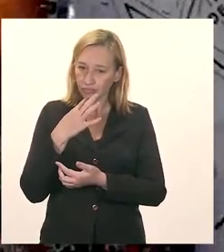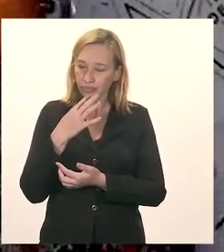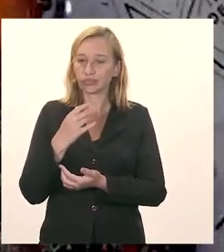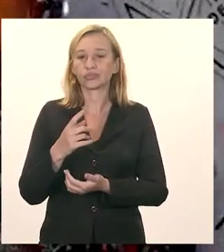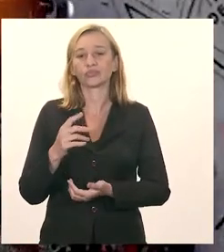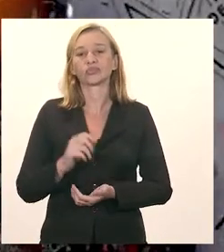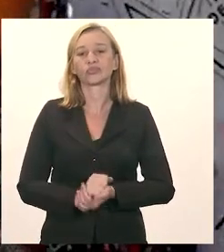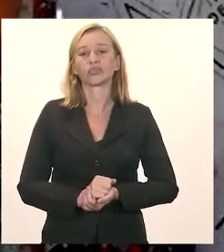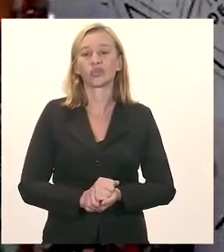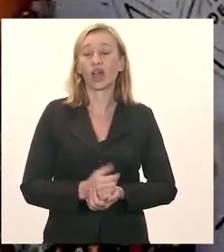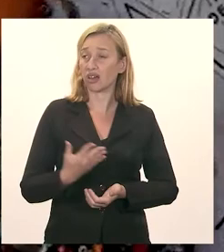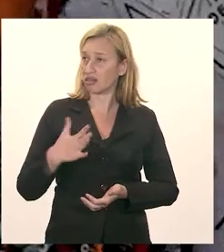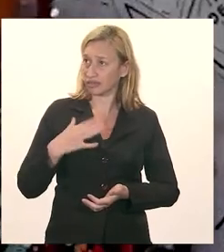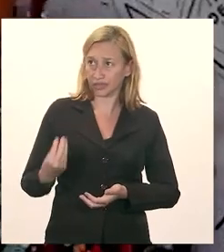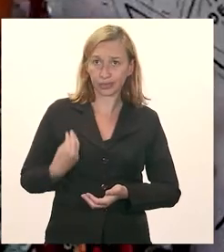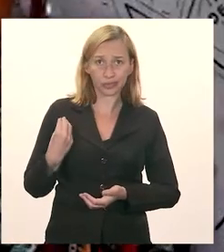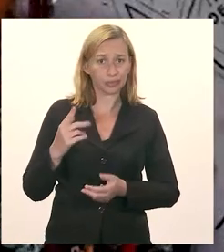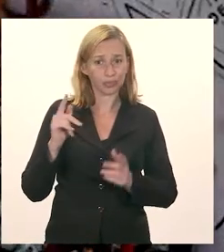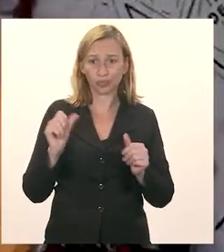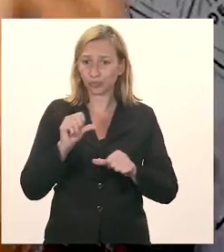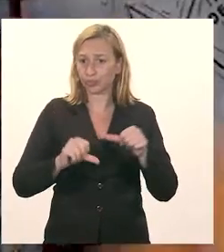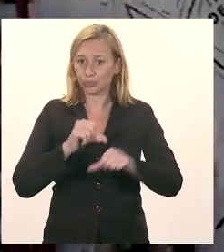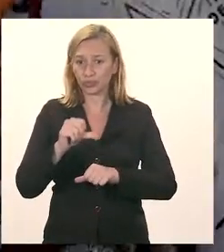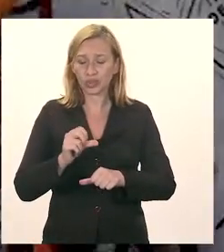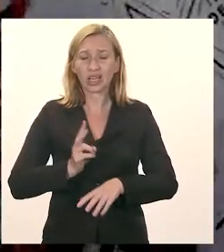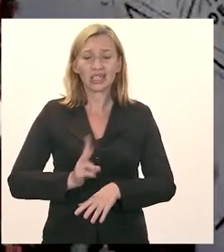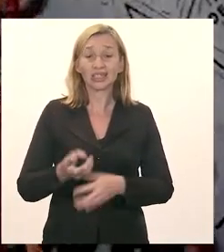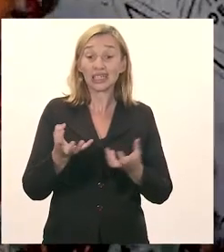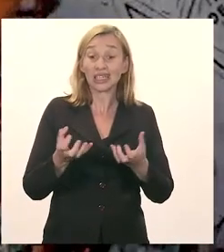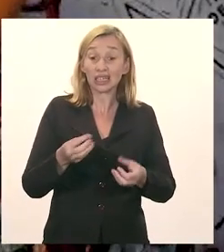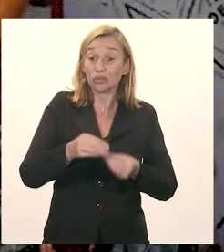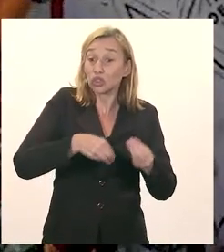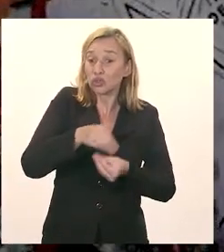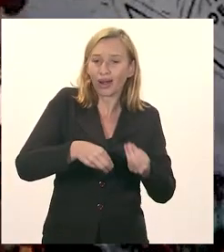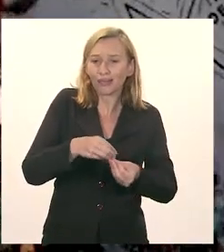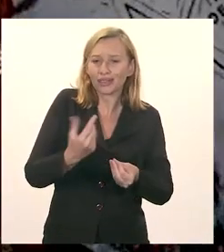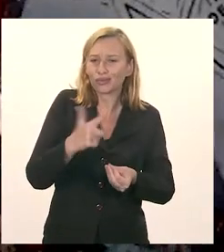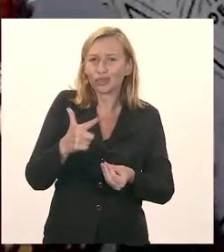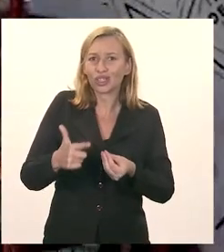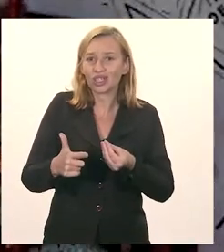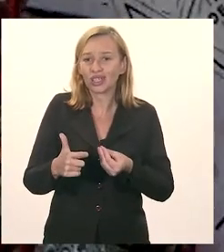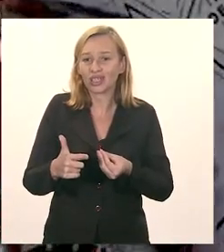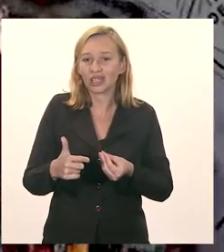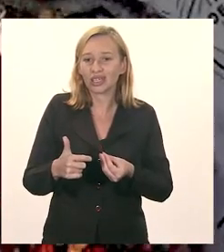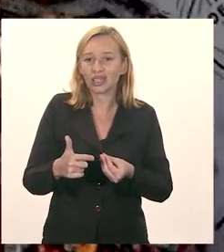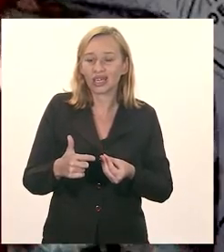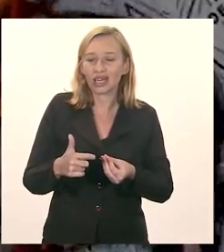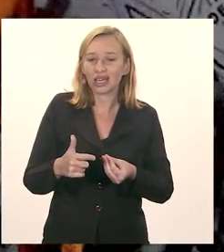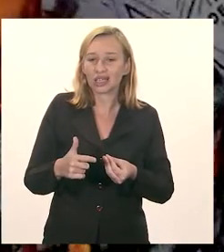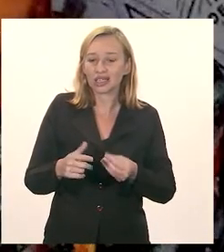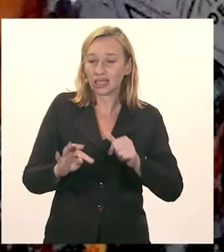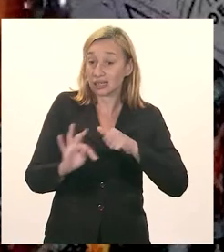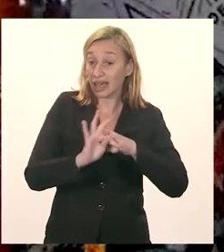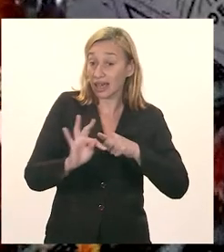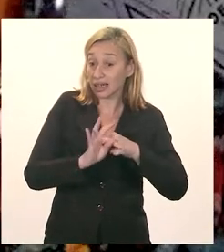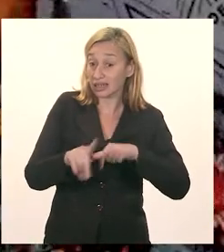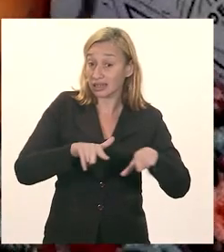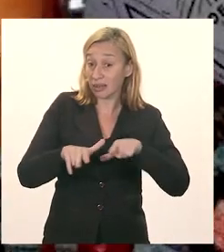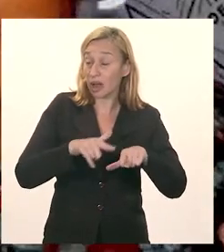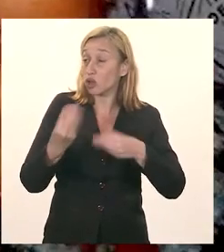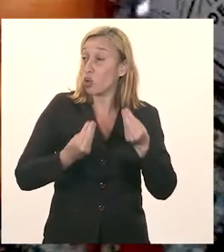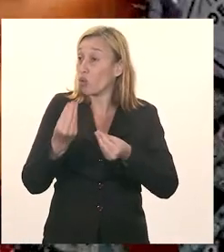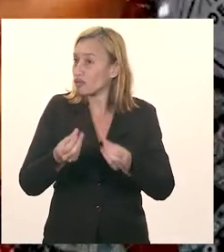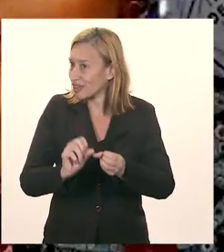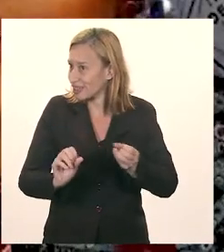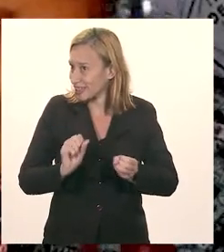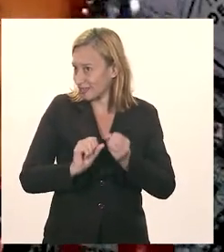o Select Etnia, minha vida mudou. Porque eu sempre quis misturar, mas eu não tinha essa parte técnica de